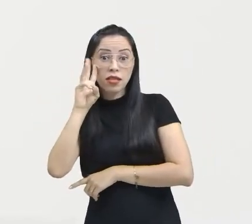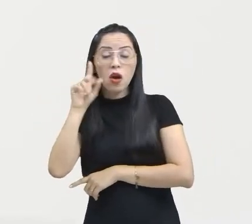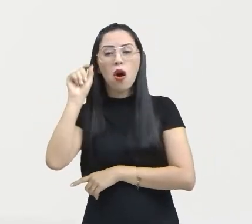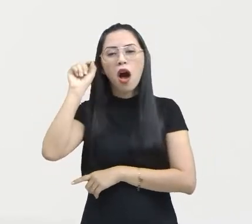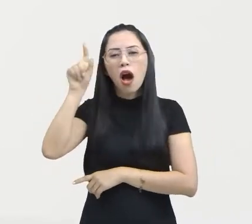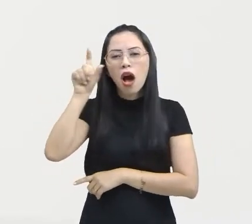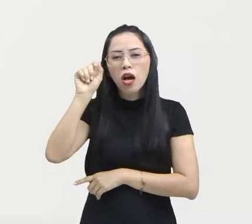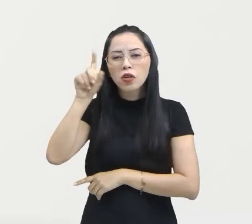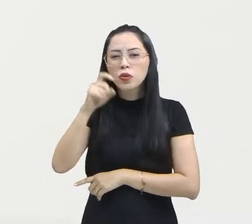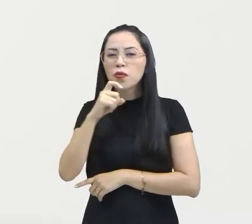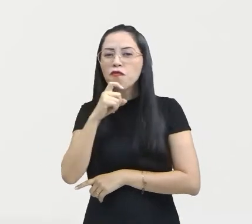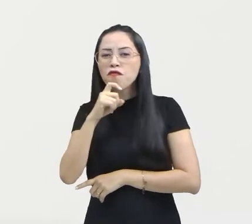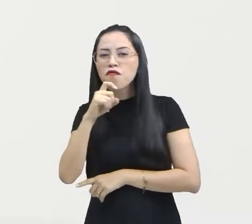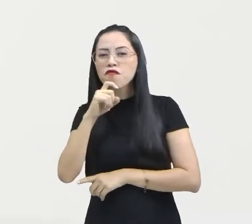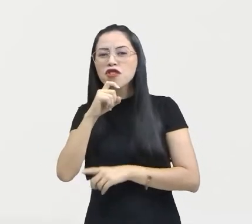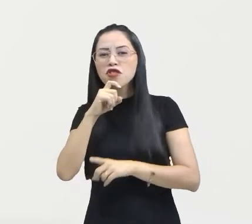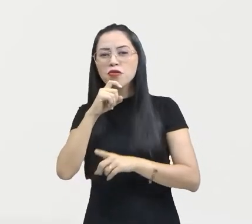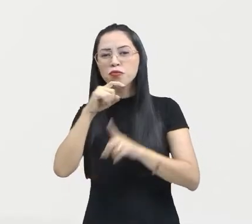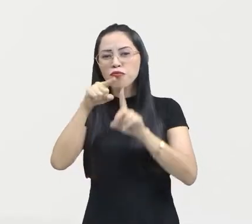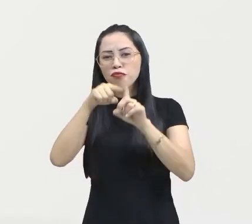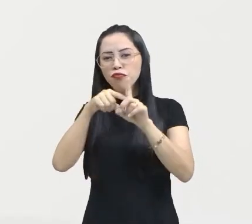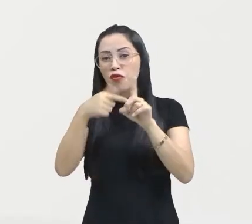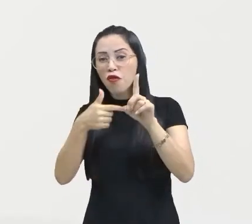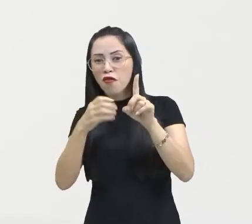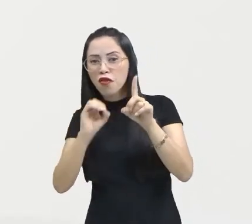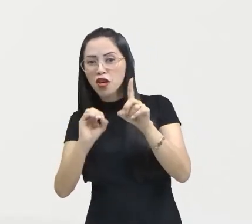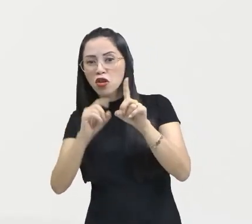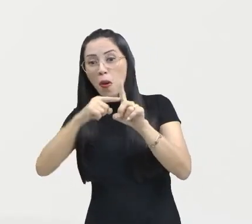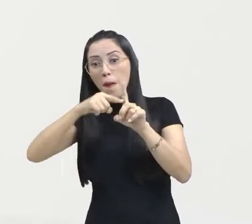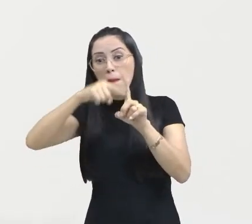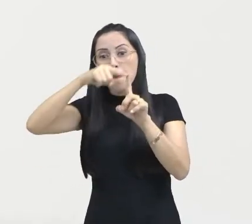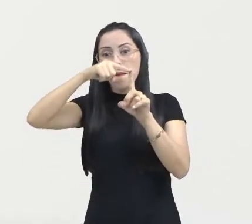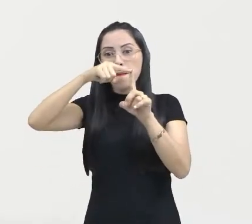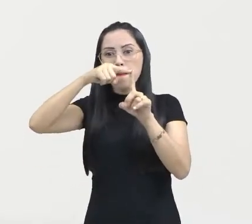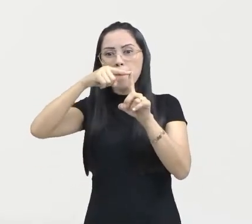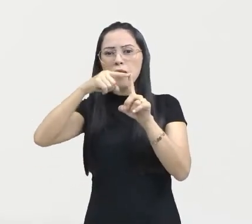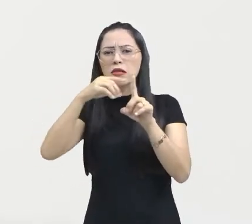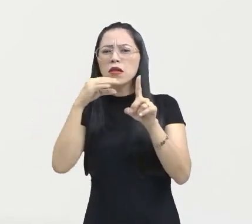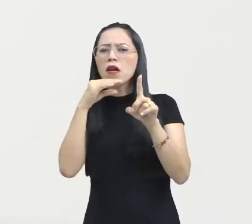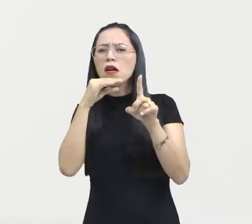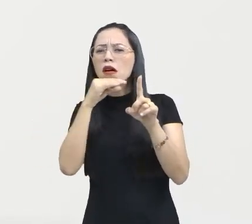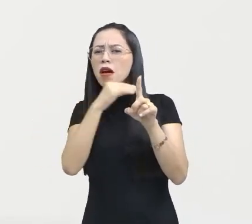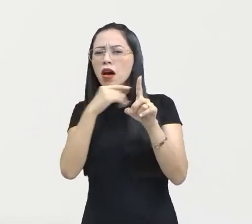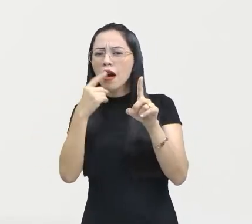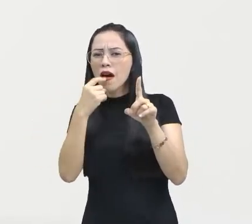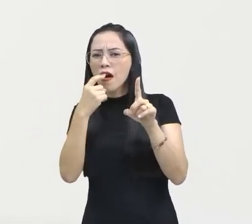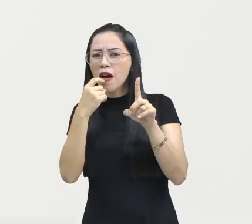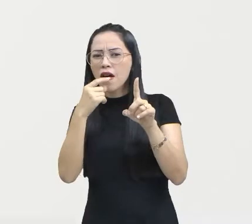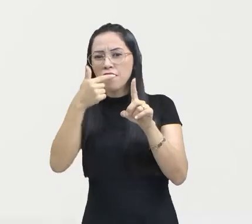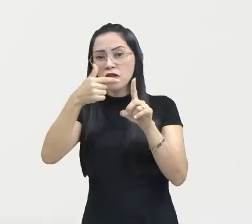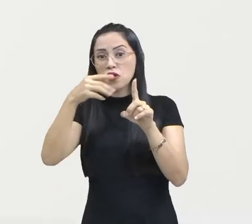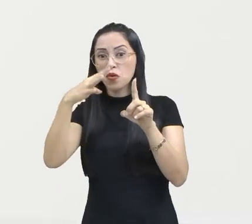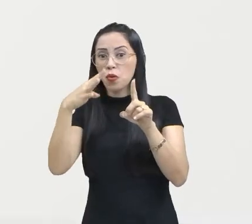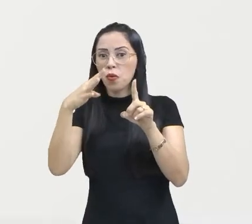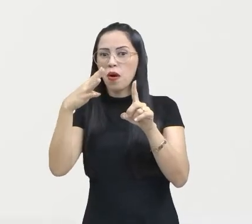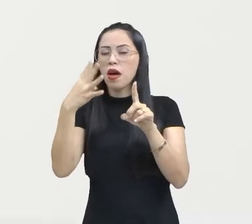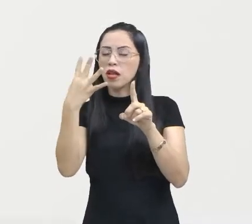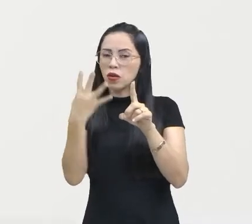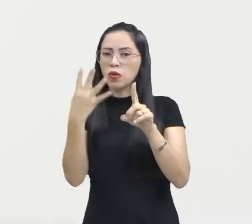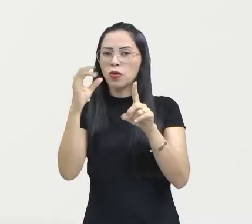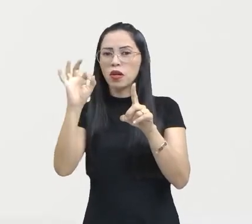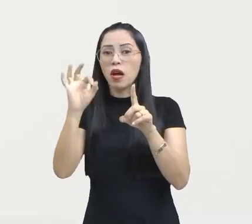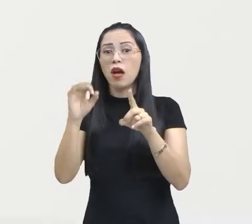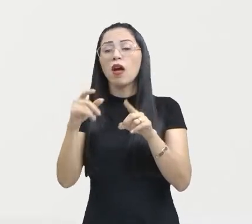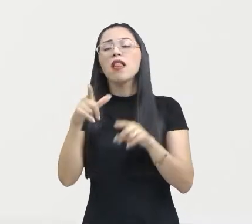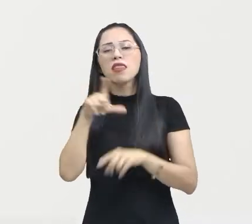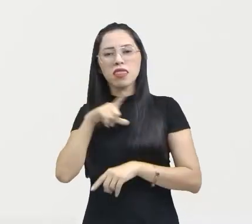20 graus Celsius e a máxima é 24. Bom, o sol até aparece, mas ainda temos nuvens. Ainda não é